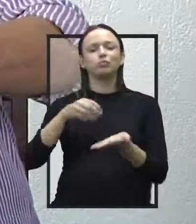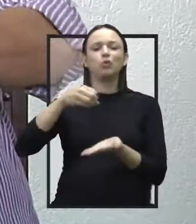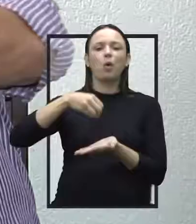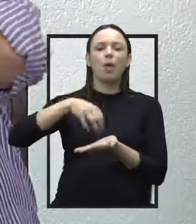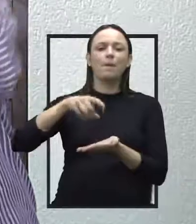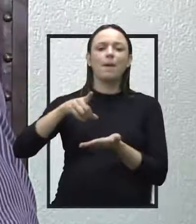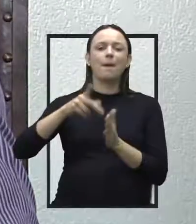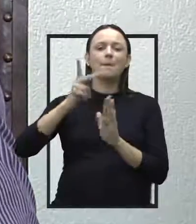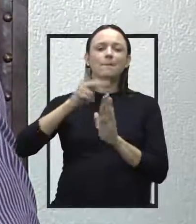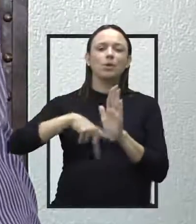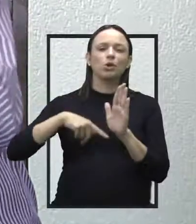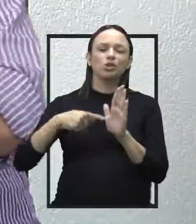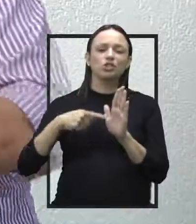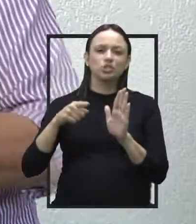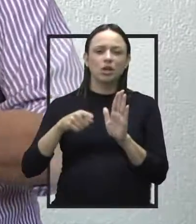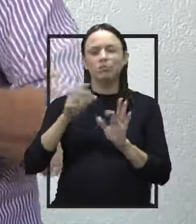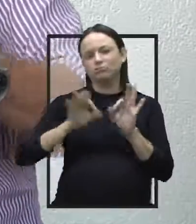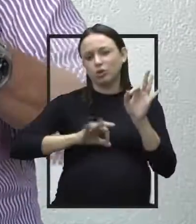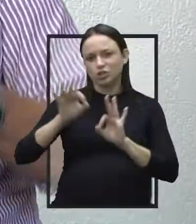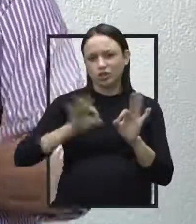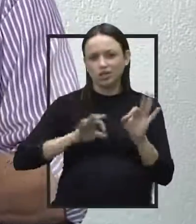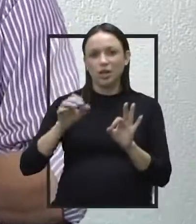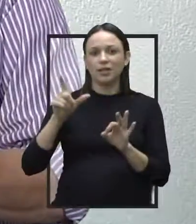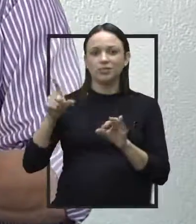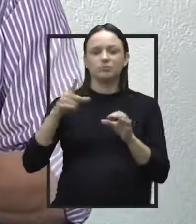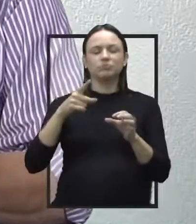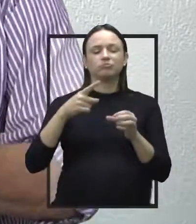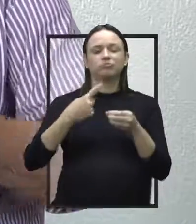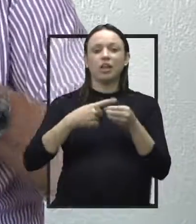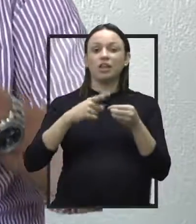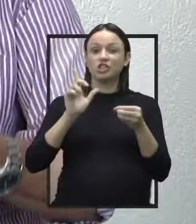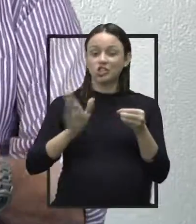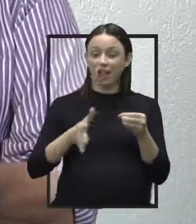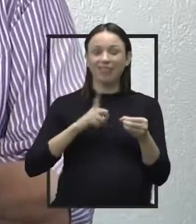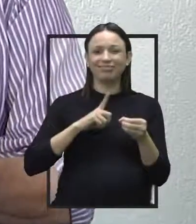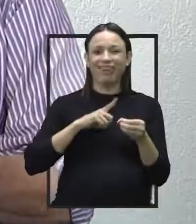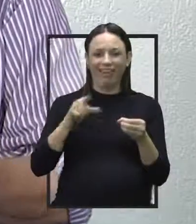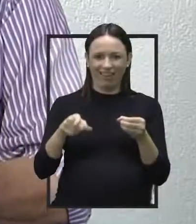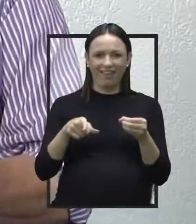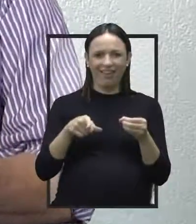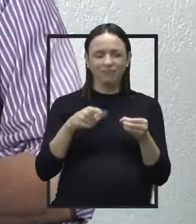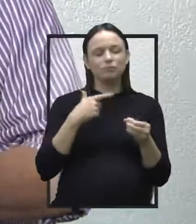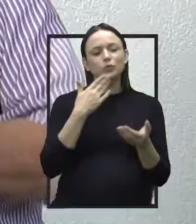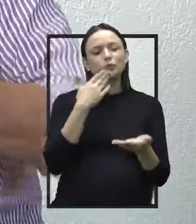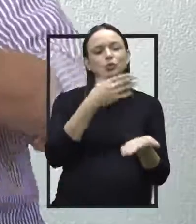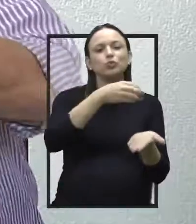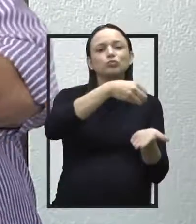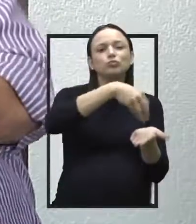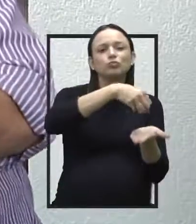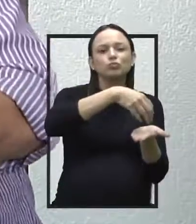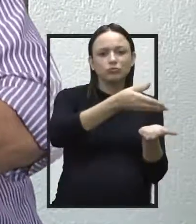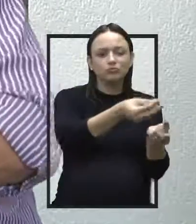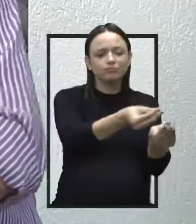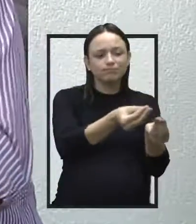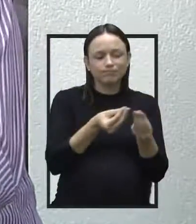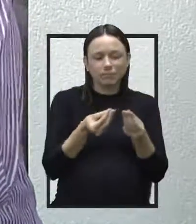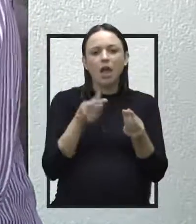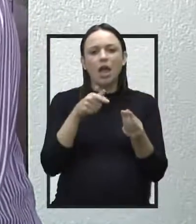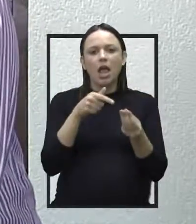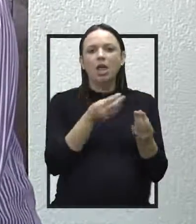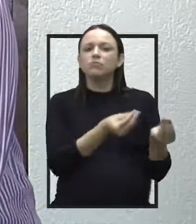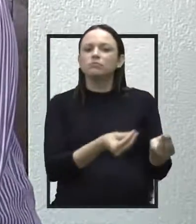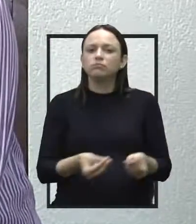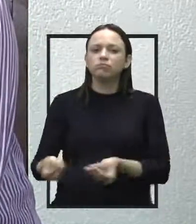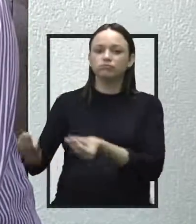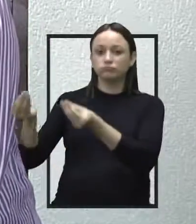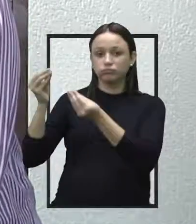desses projetos dessas cidades que já tem. Nós conseguimos ali algumas cópias desses projetos e estamos encaminhando